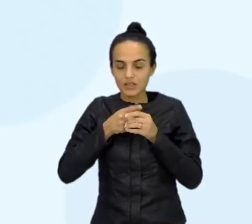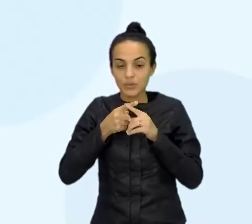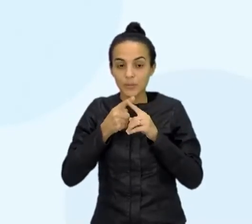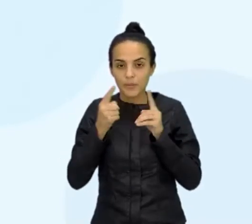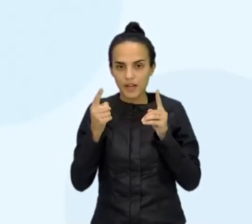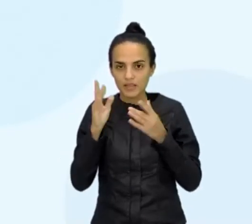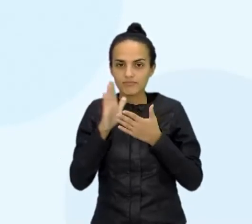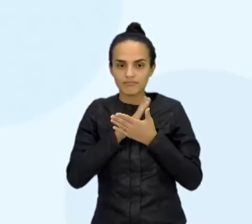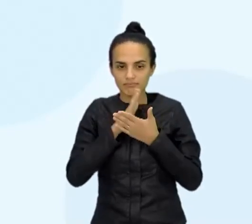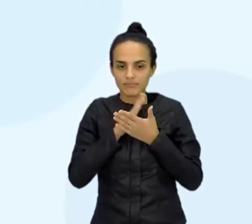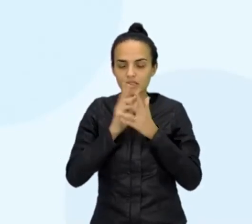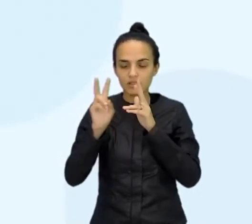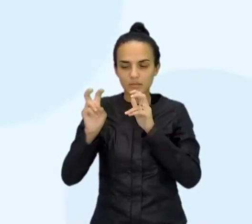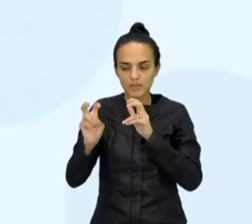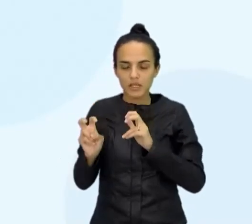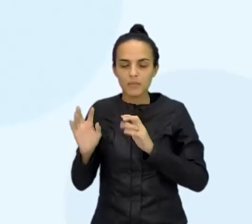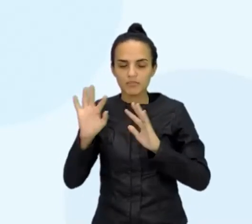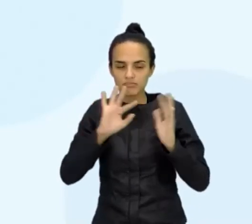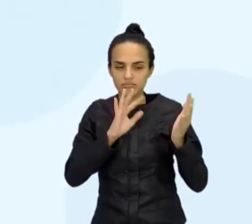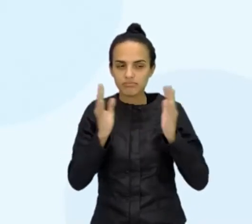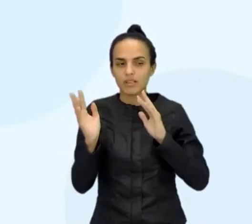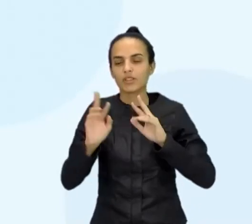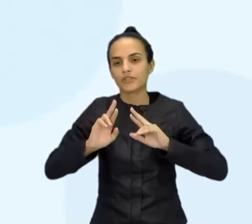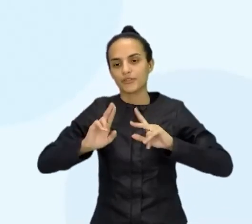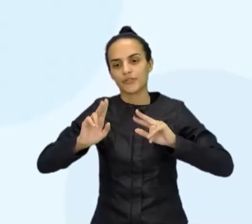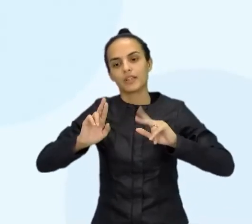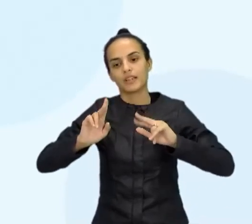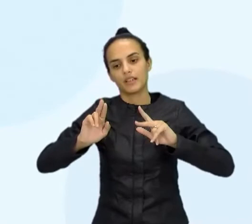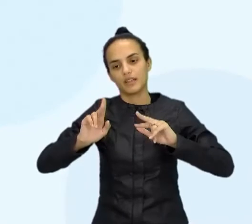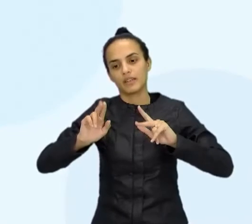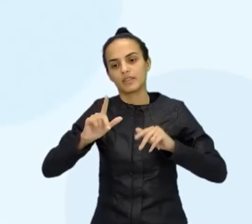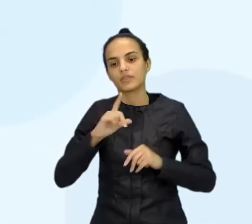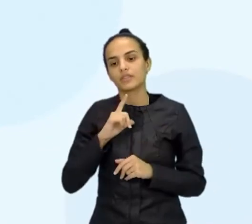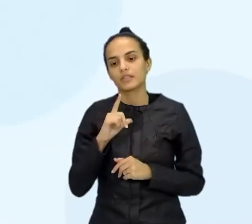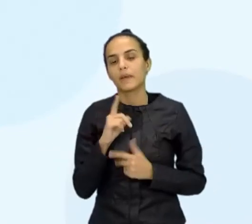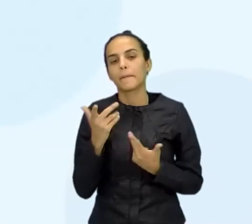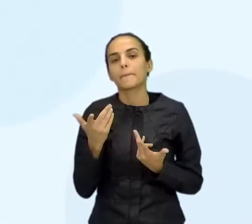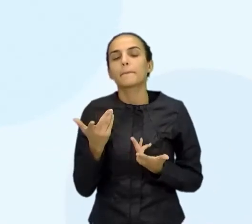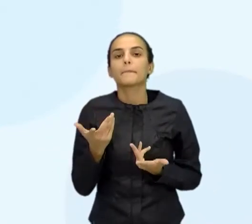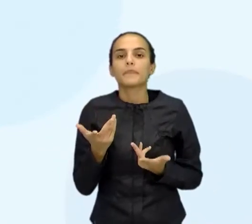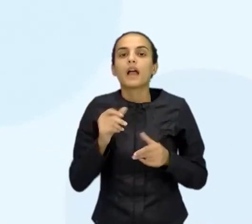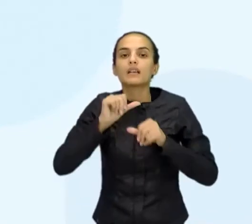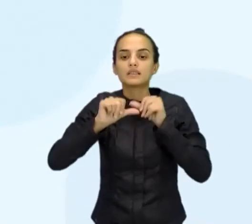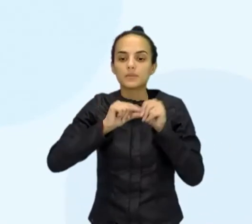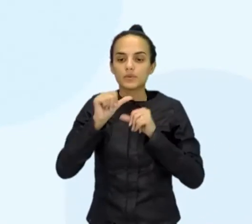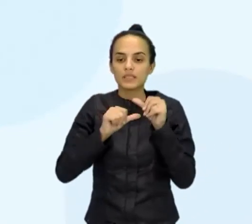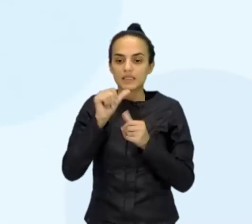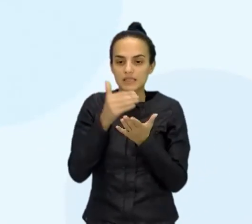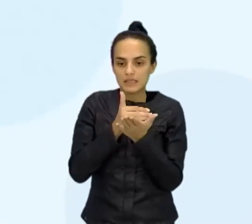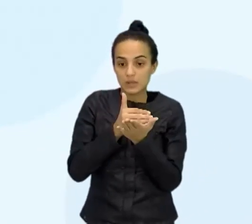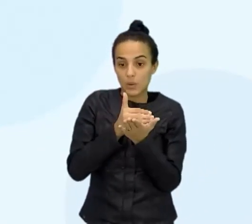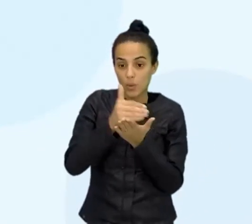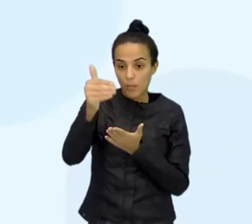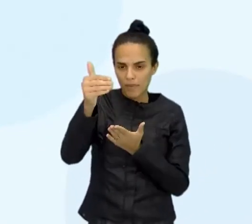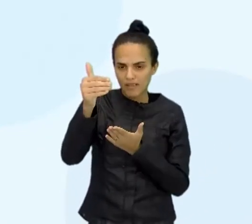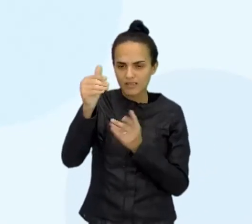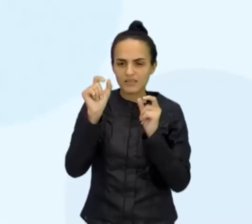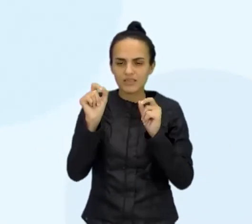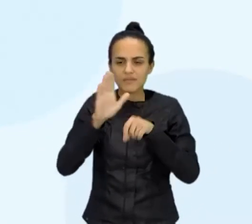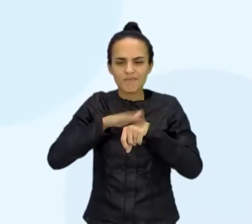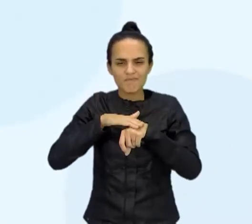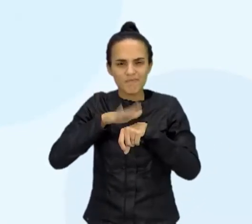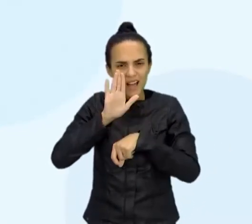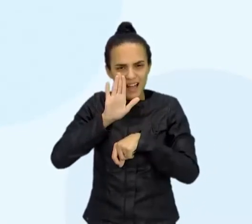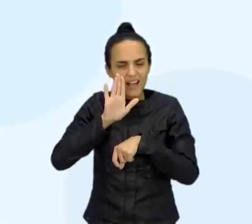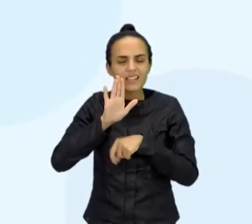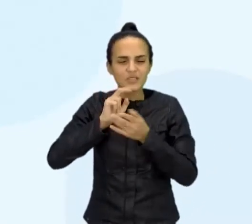condições ambientais são diferentes. Vamos lá. Neste caso, as mudanças começam a se destacar um pouco mais